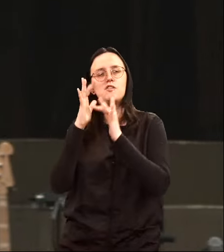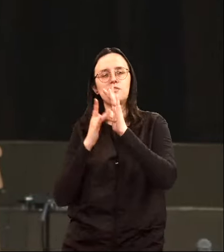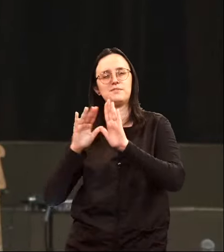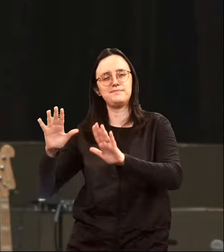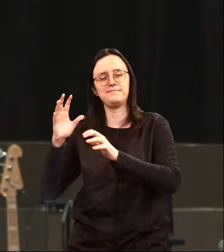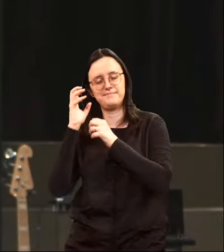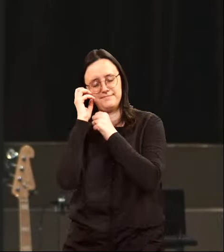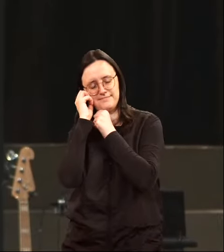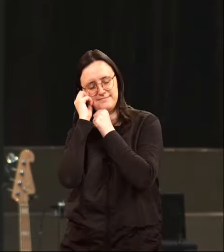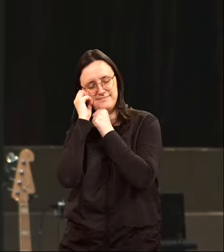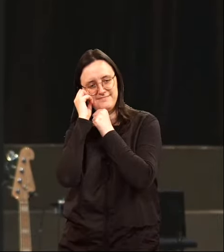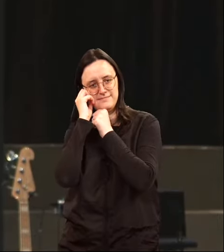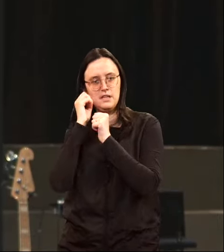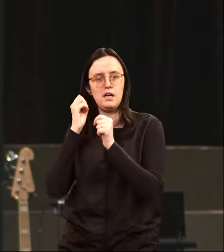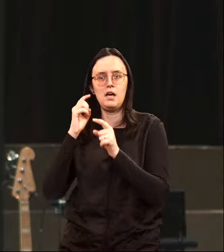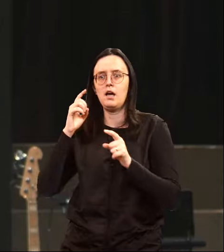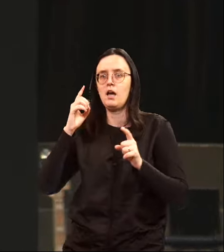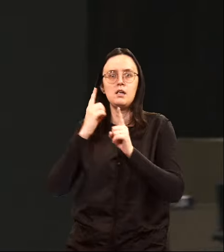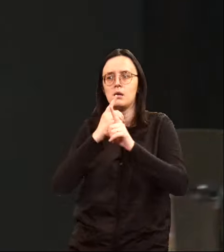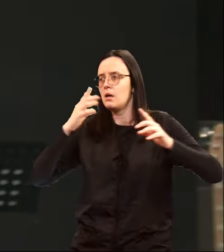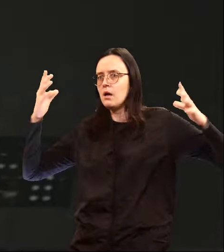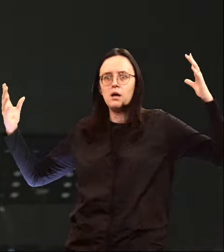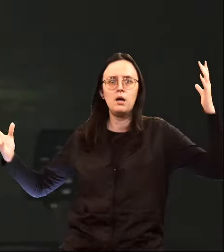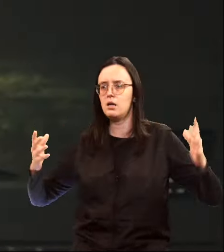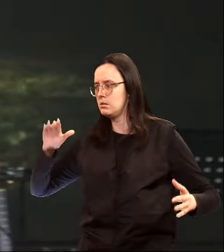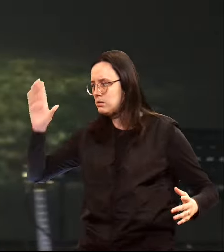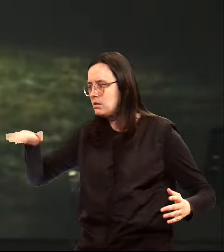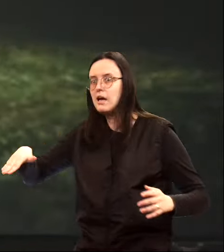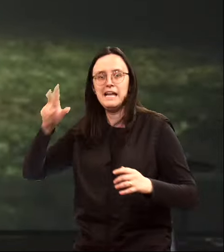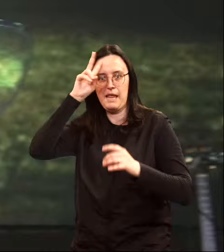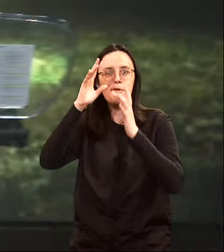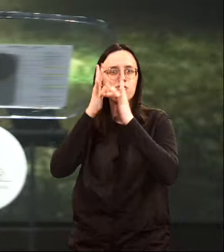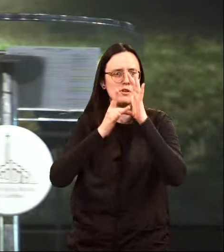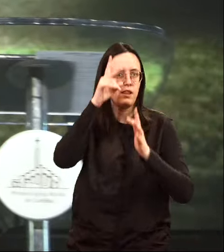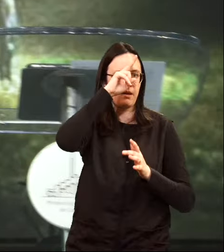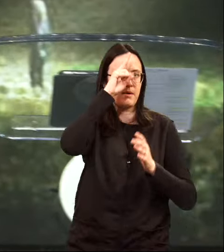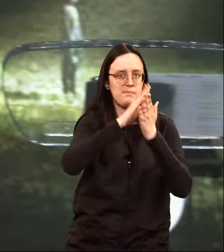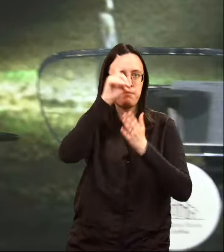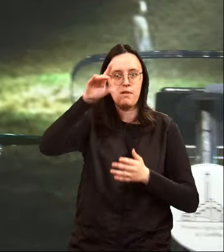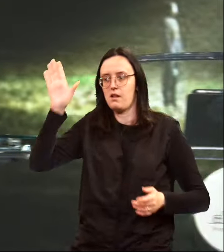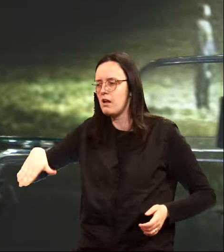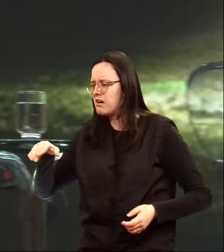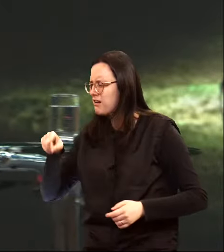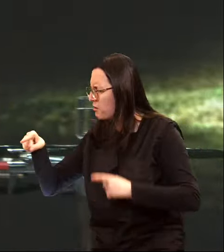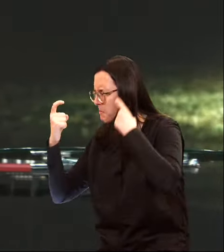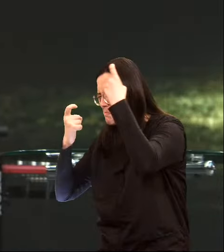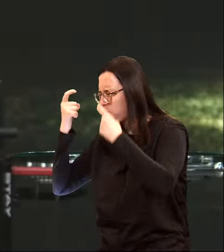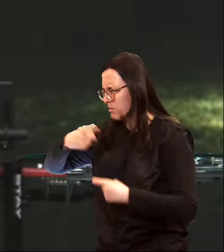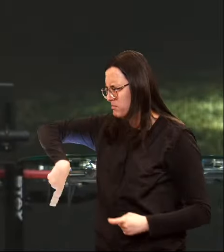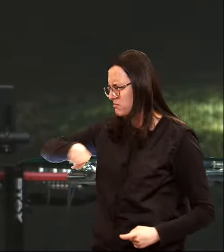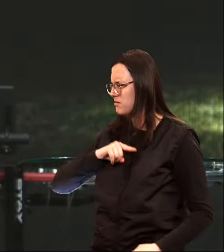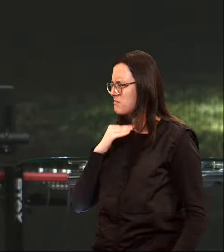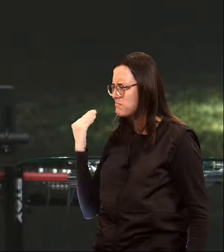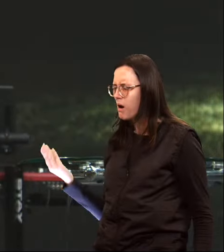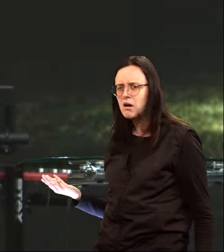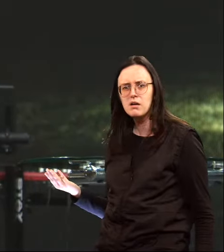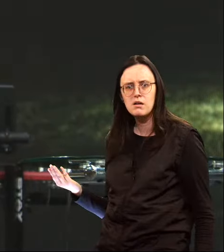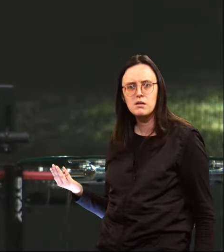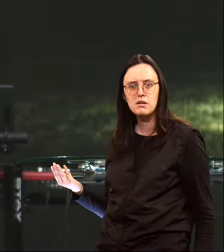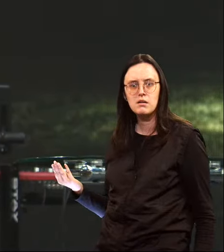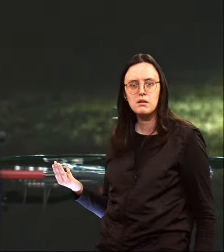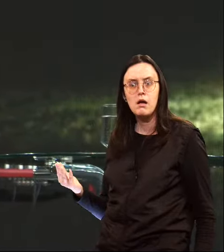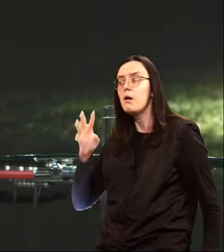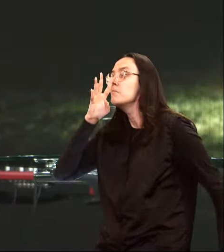e aí eles estão desesperados, como é que eles acordam Jesus? Você lembra? Não te importas que